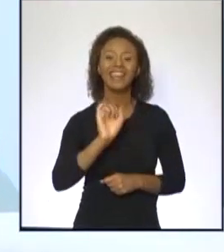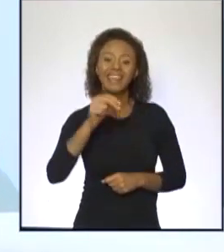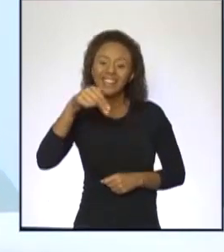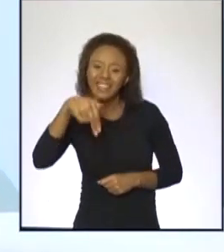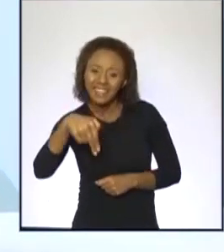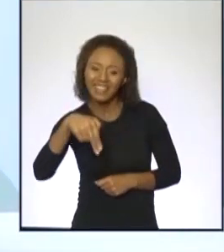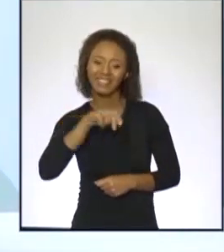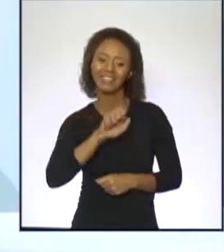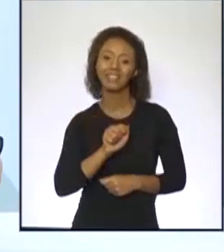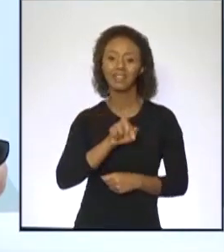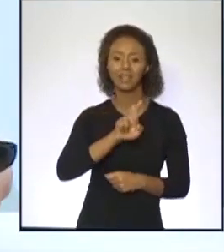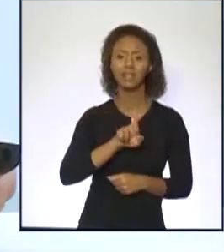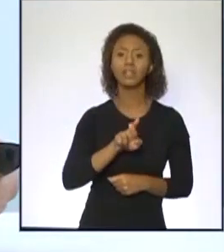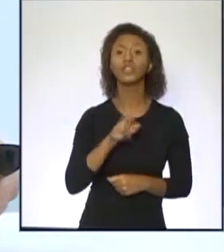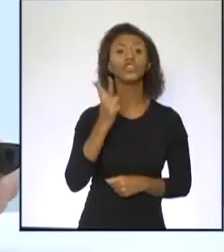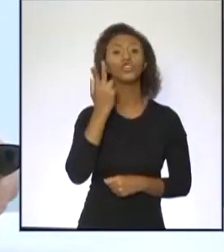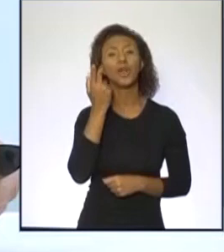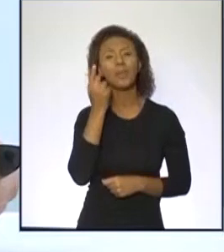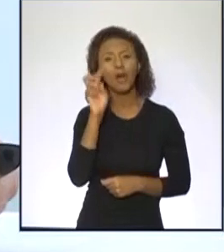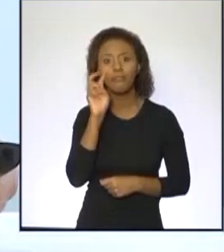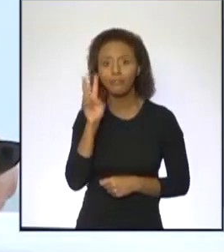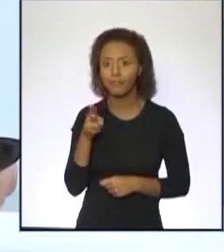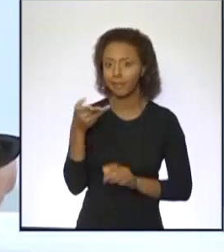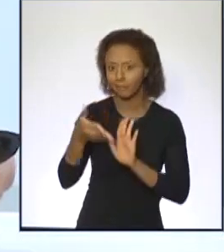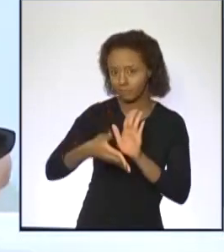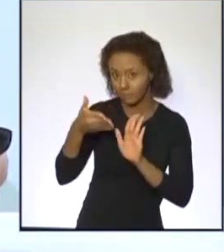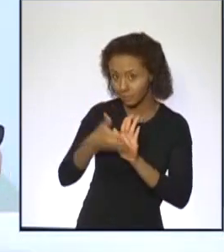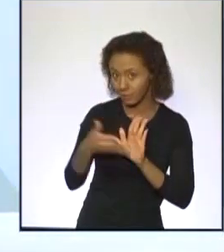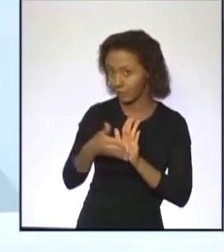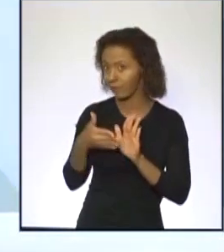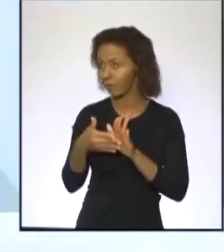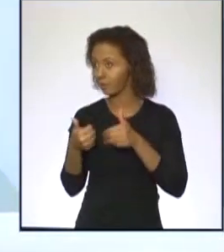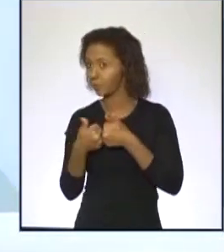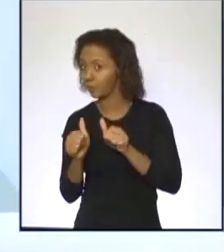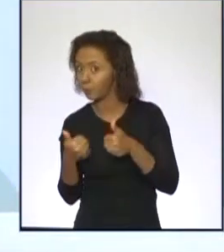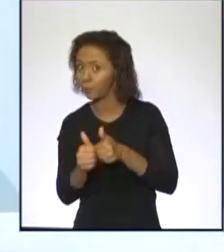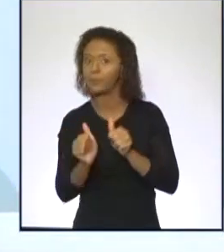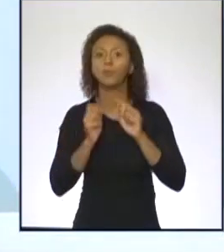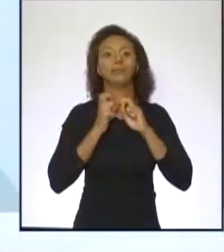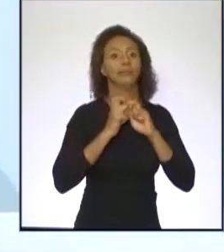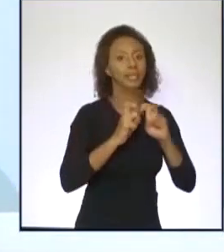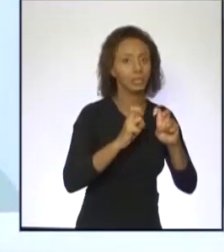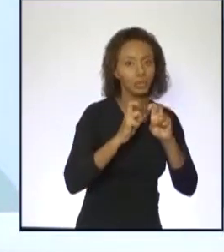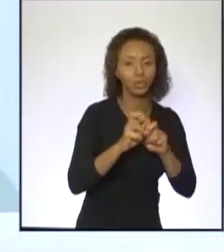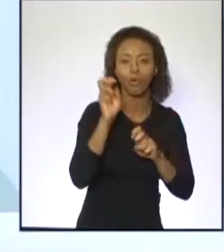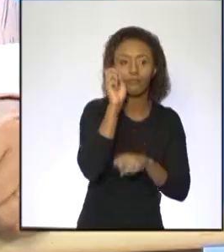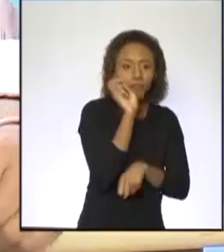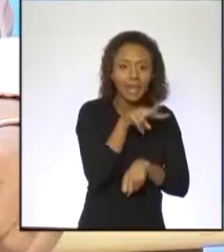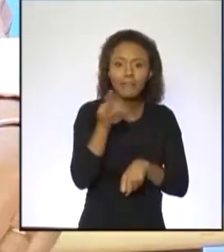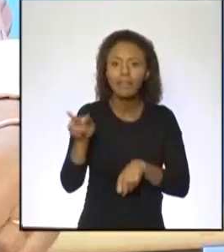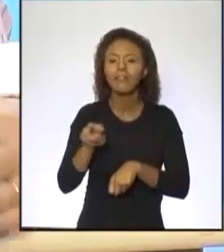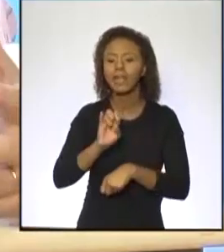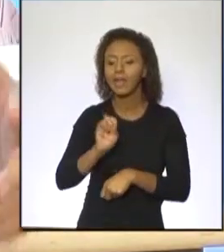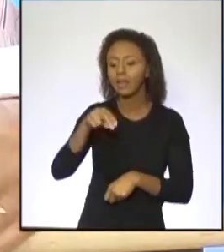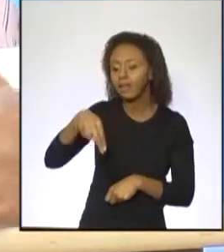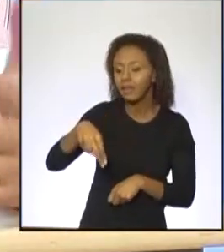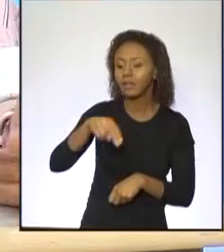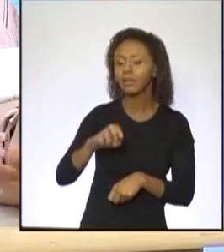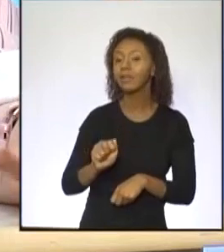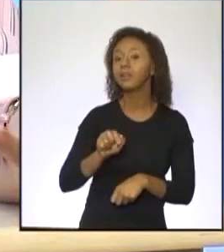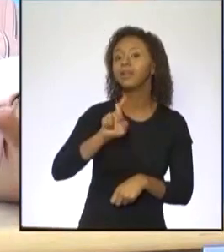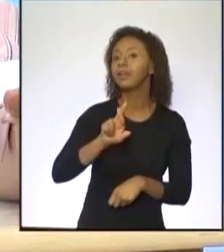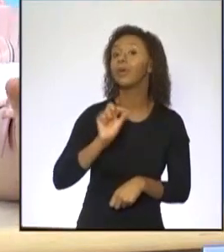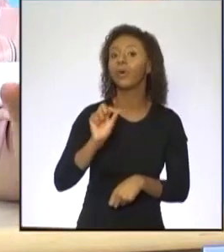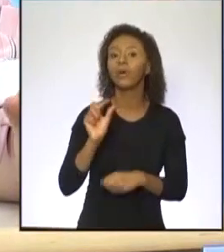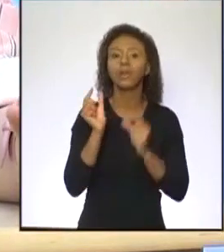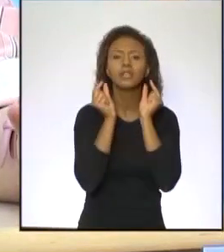Comumente no que é o mais trem, comum, que a gente no observa no trem, no no ônibus. metrô, né? A gente já está... Olha,